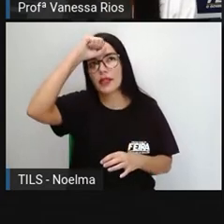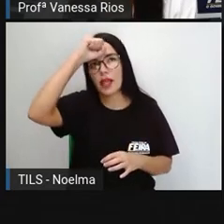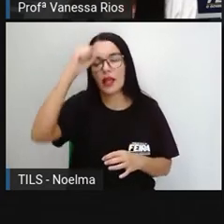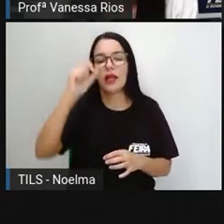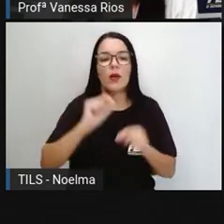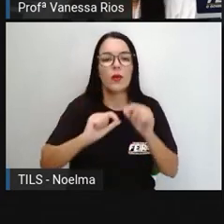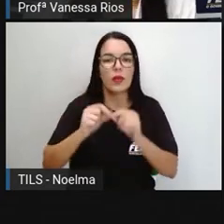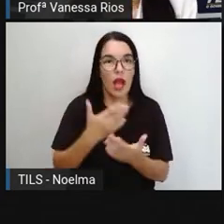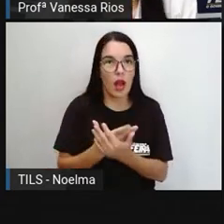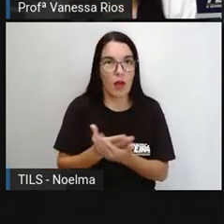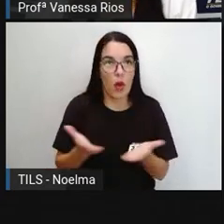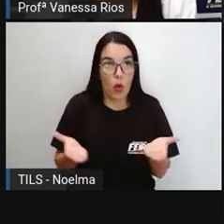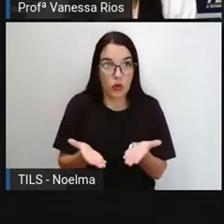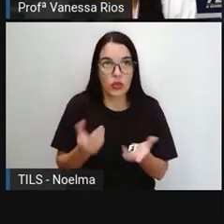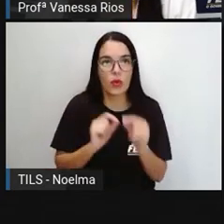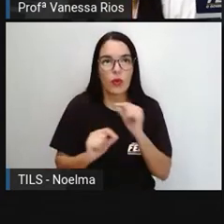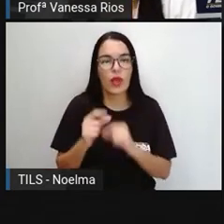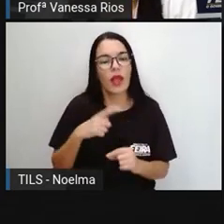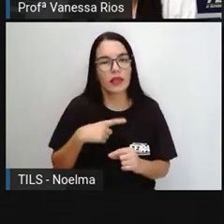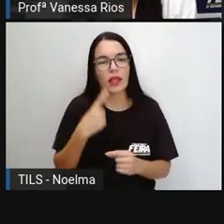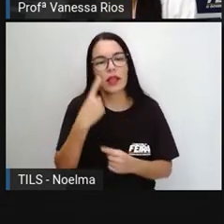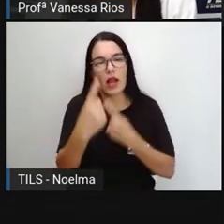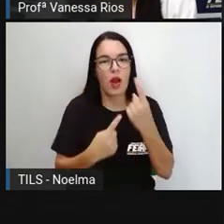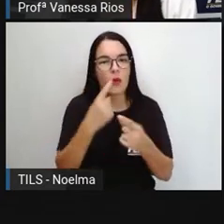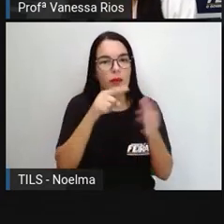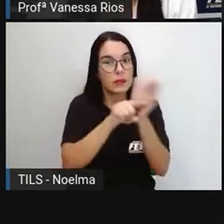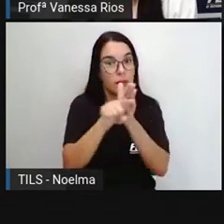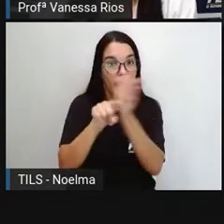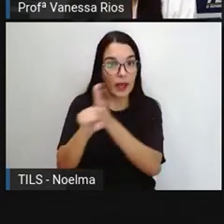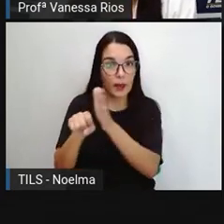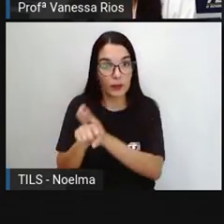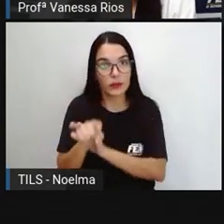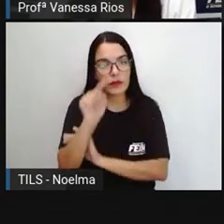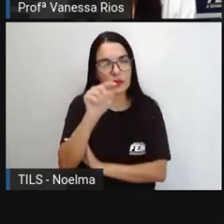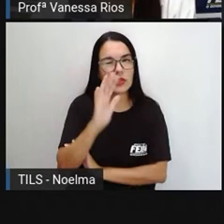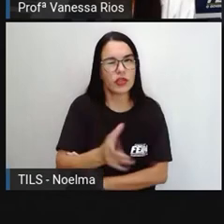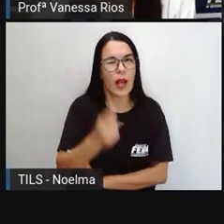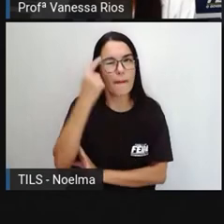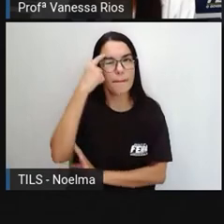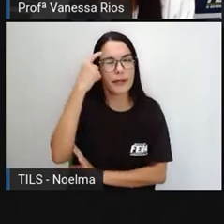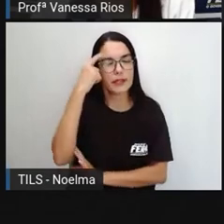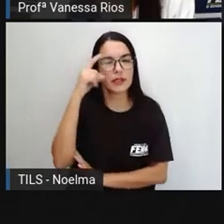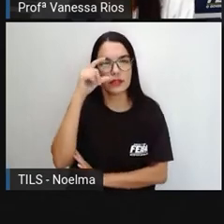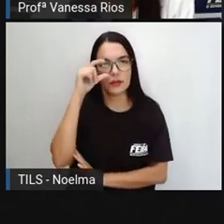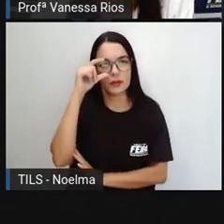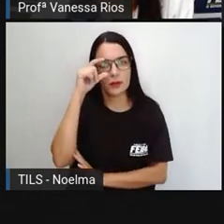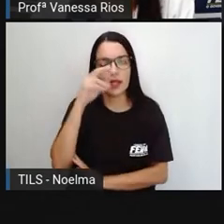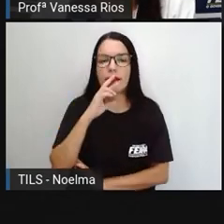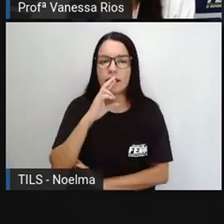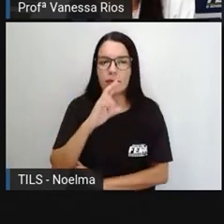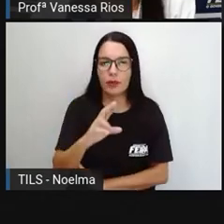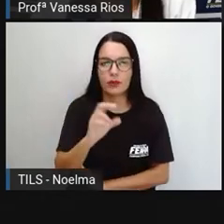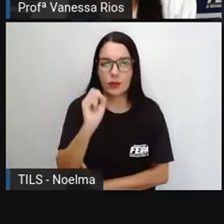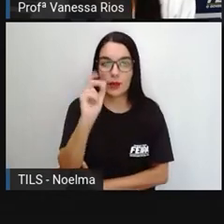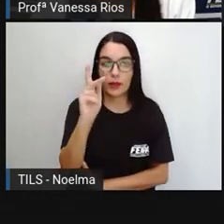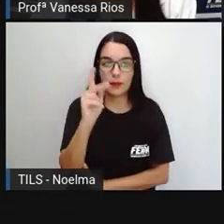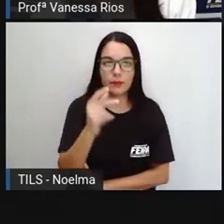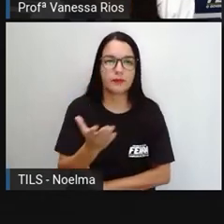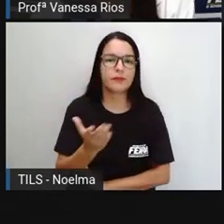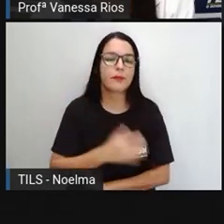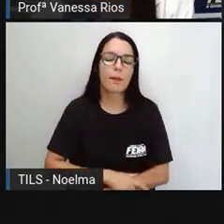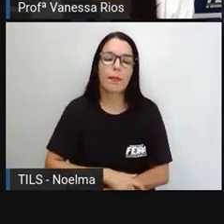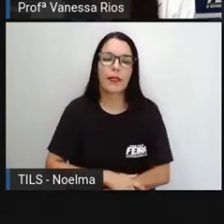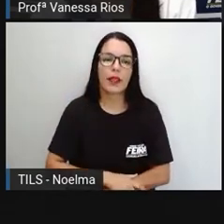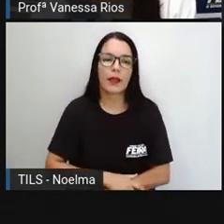aula de hoje, a Pró traz alguns questionamentos para que vocês já vão pensando aí nas possíveis respostas, tá certo? O que é